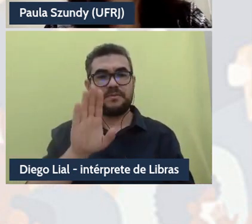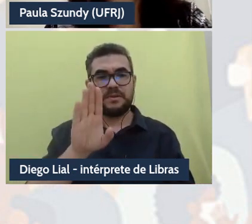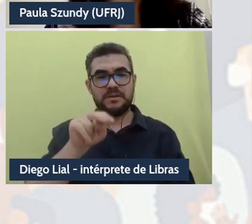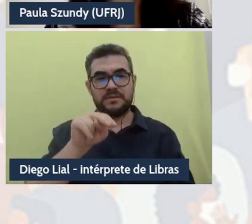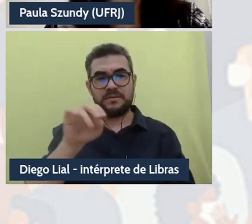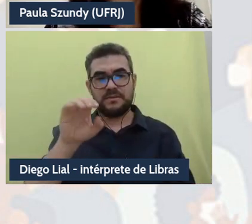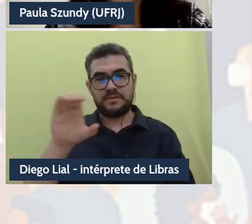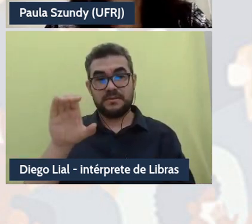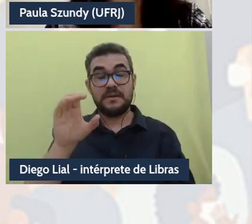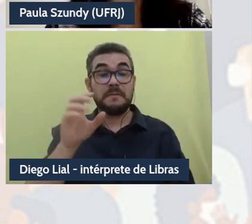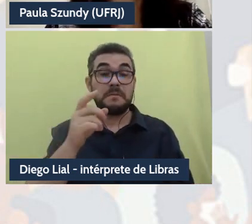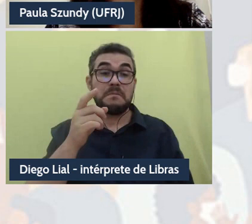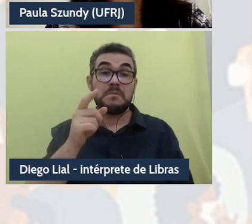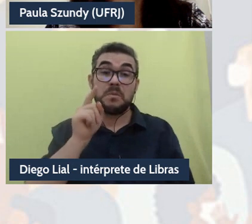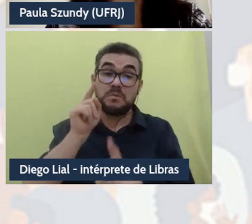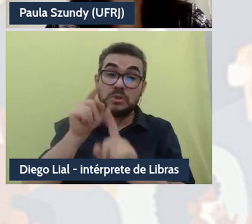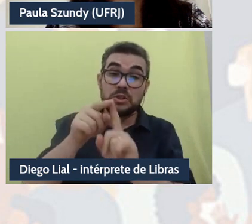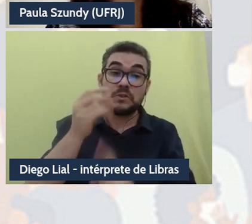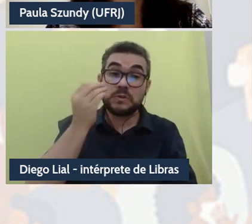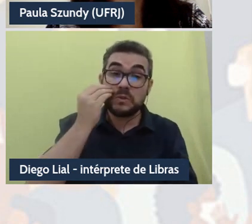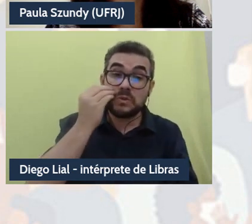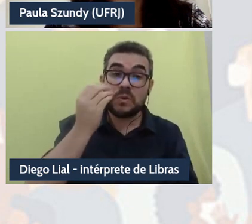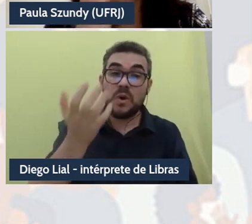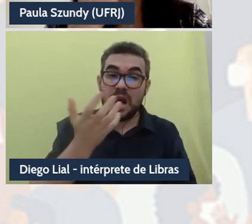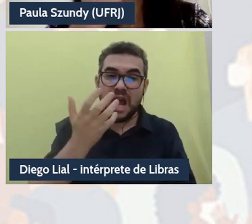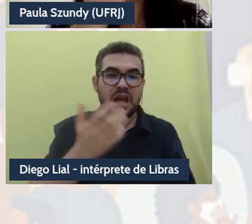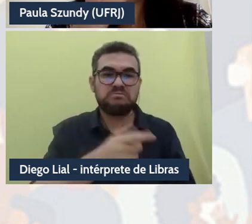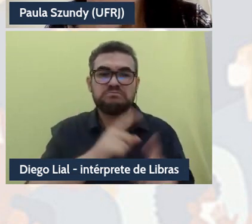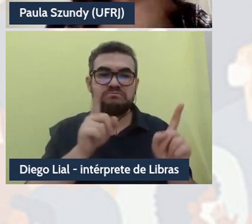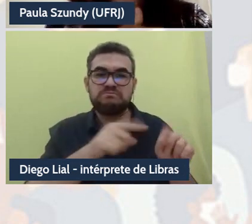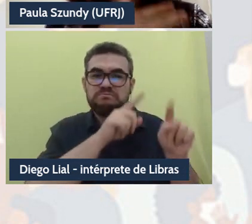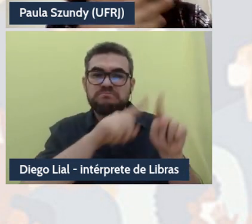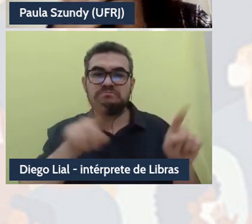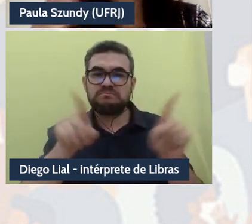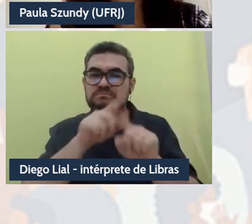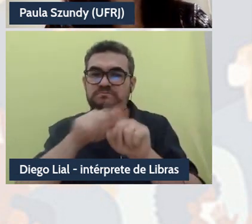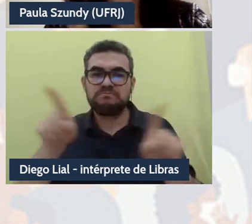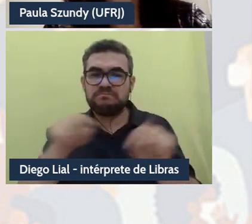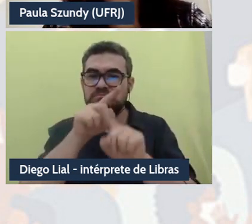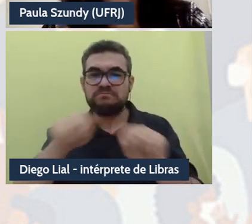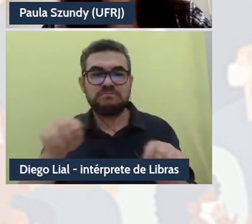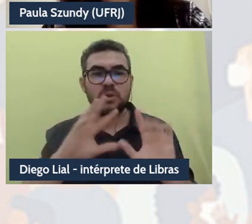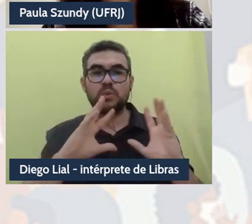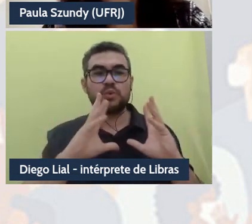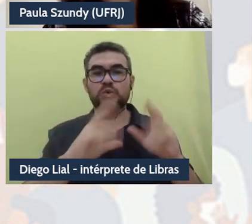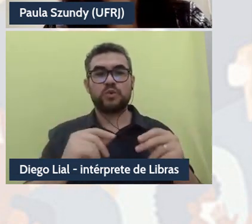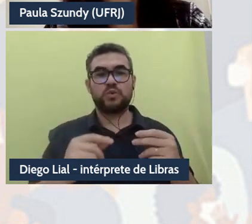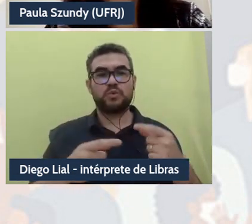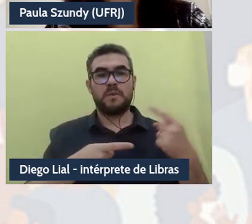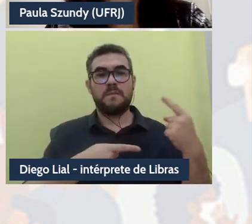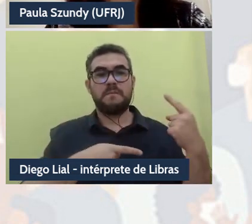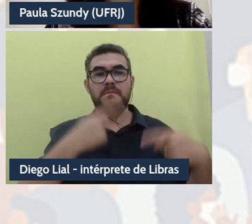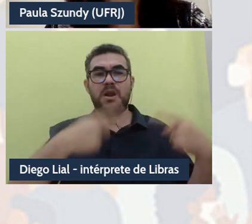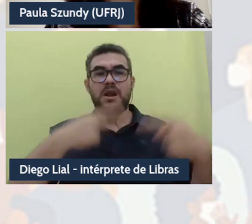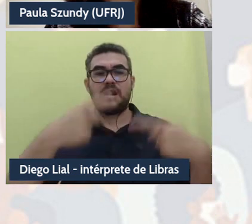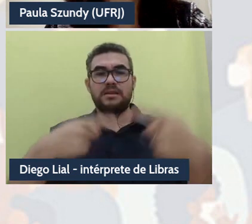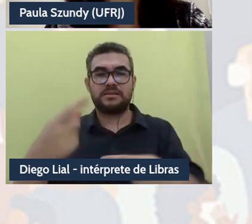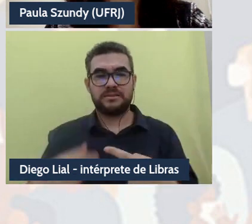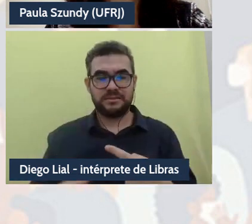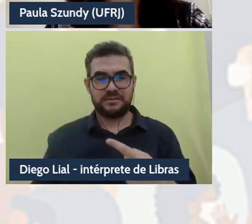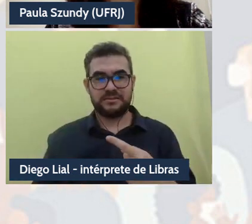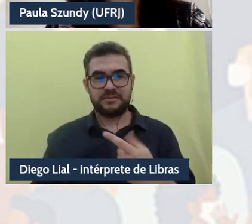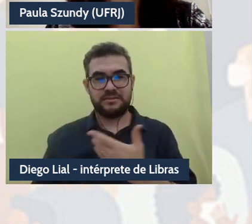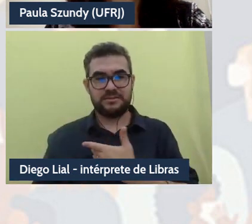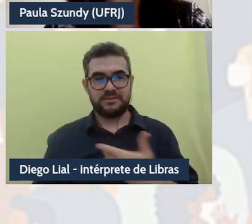políticas públicas do governo Dilma Rousseff, né? Se a gente pensar em disputas em torno